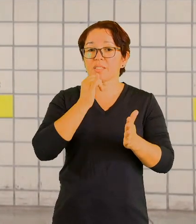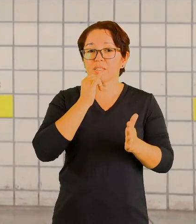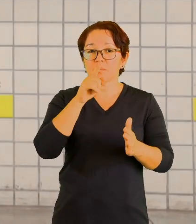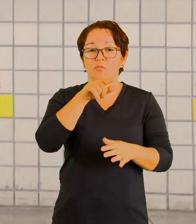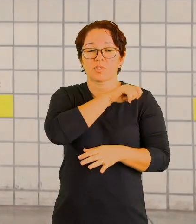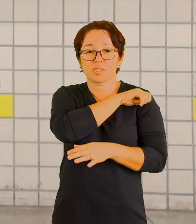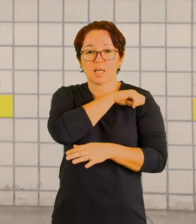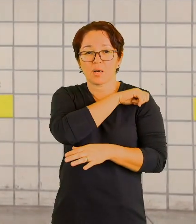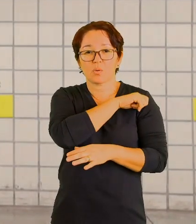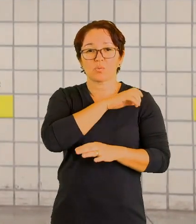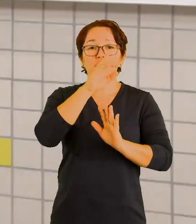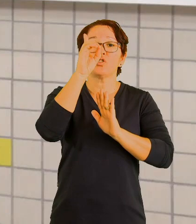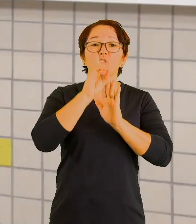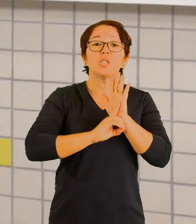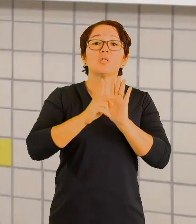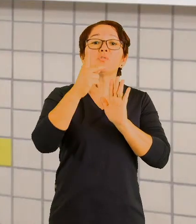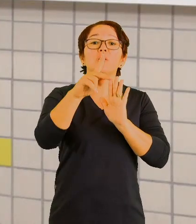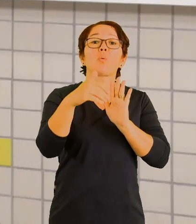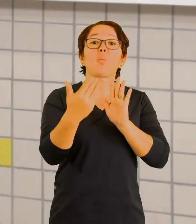estudante?